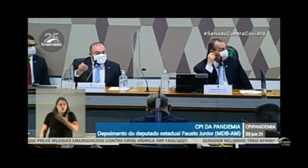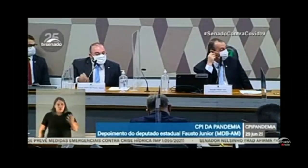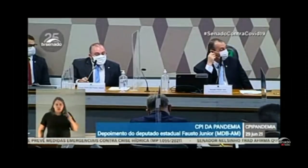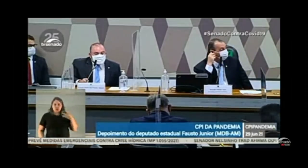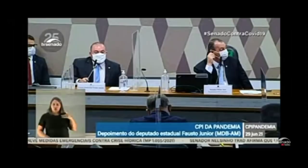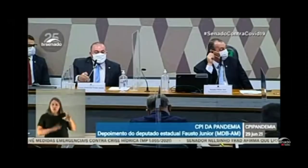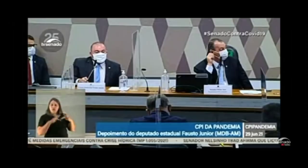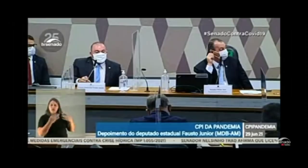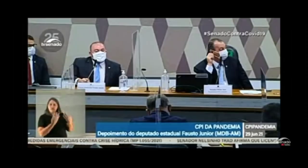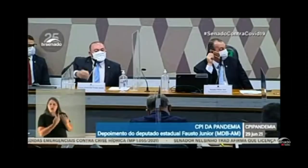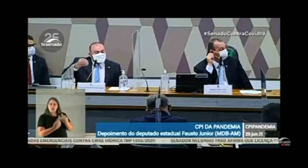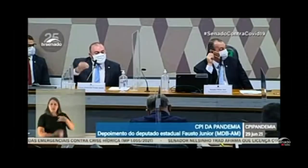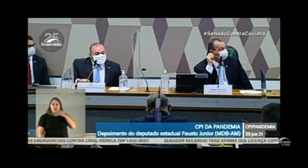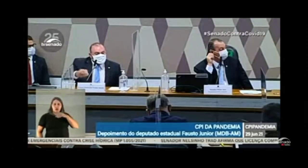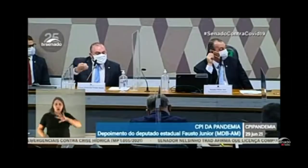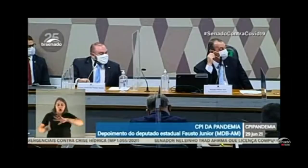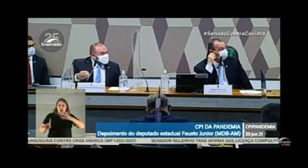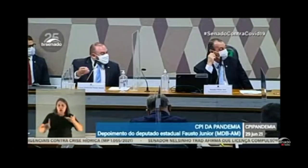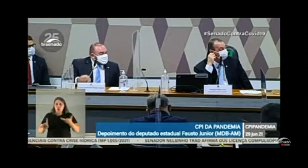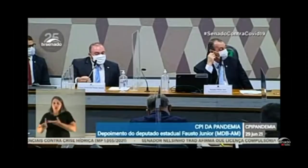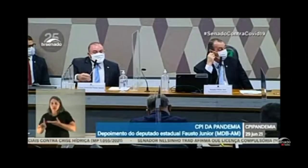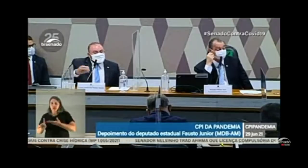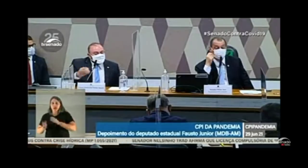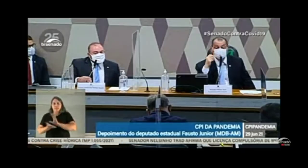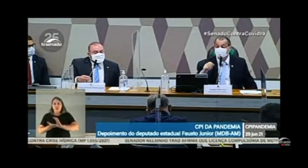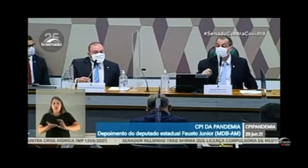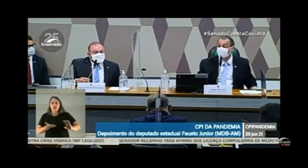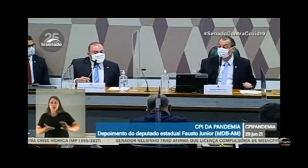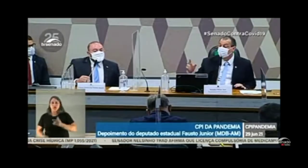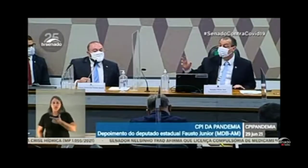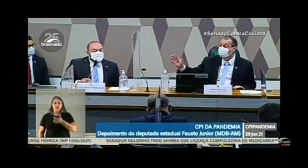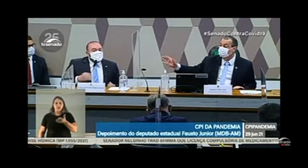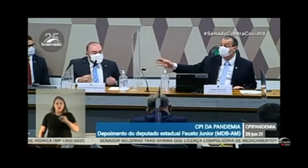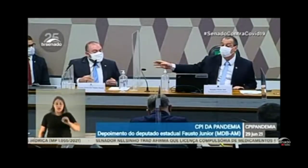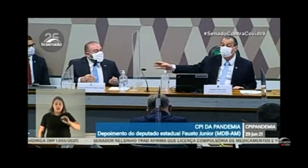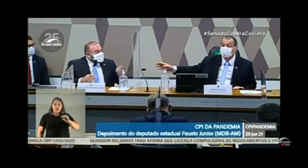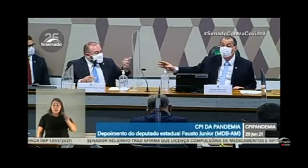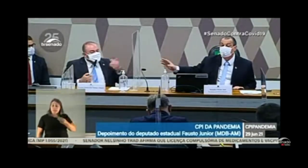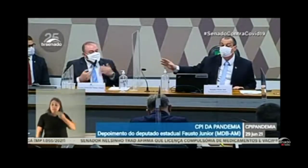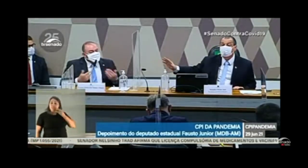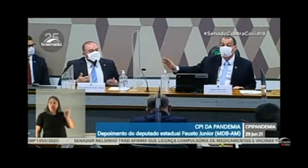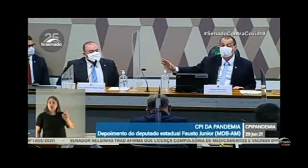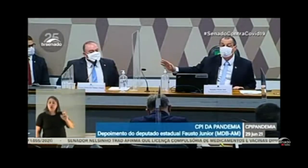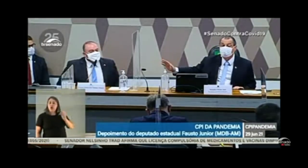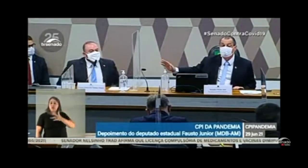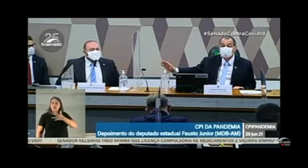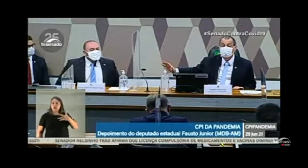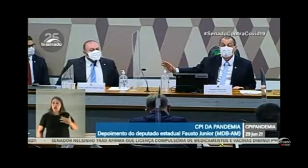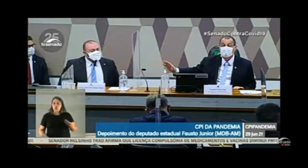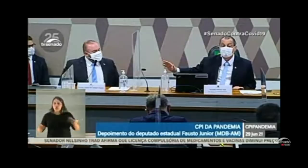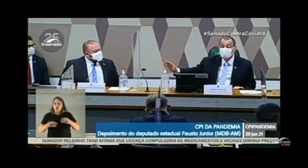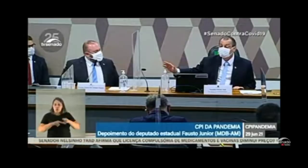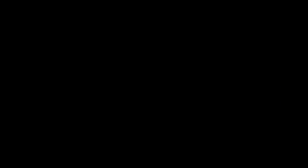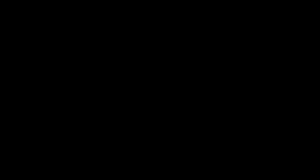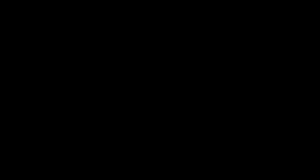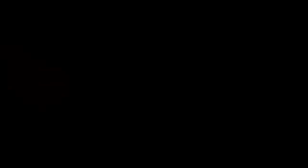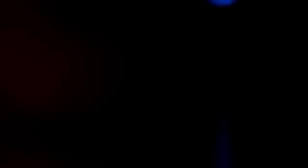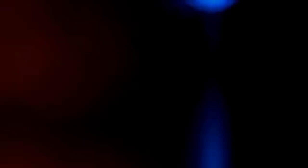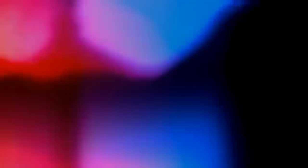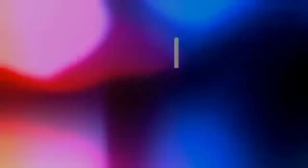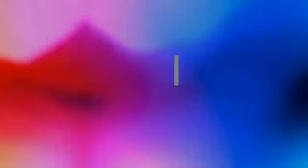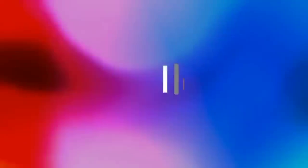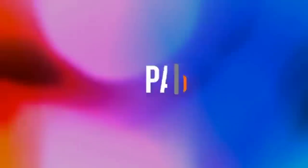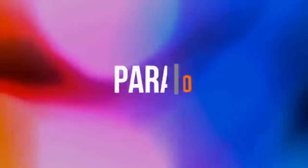são acusados de desviar 260 milhões na Sim, saúde. e nós E estamos por isso, Vossa respondendo, Excelência está me nós estamos atacando. Fale a respondendo. verdade, Nós senador. estamos.